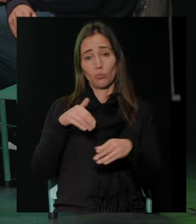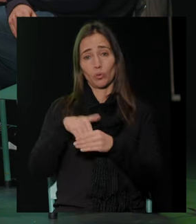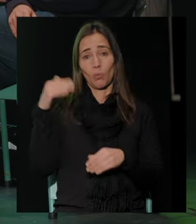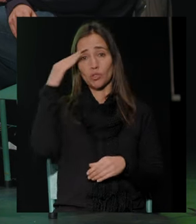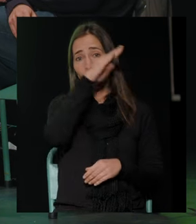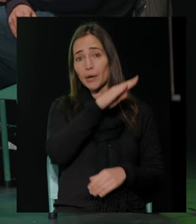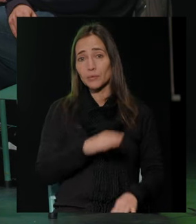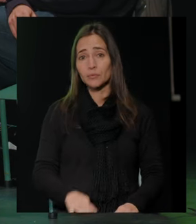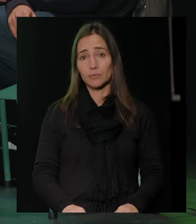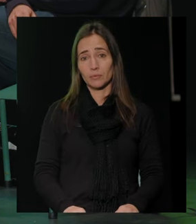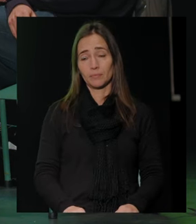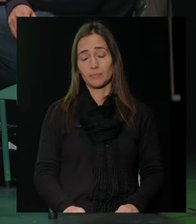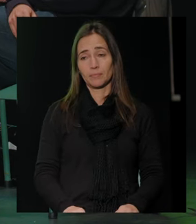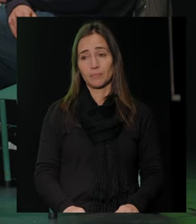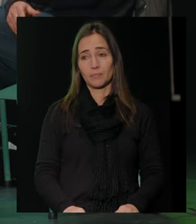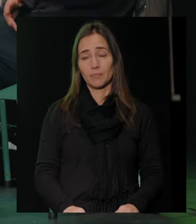Bolsonaro.